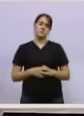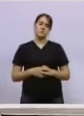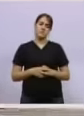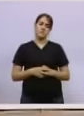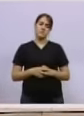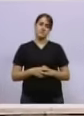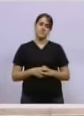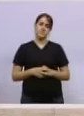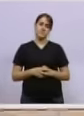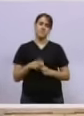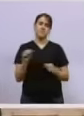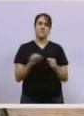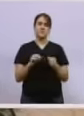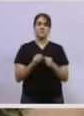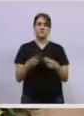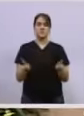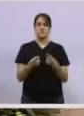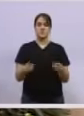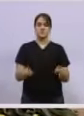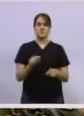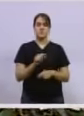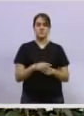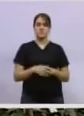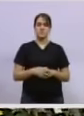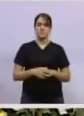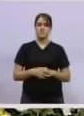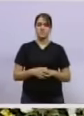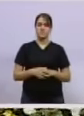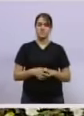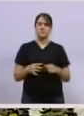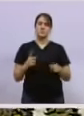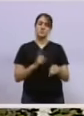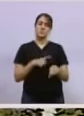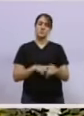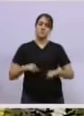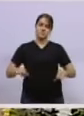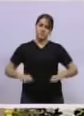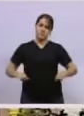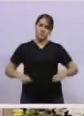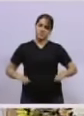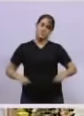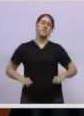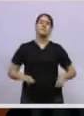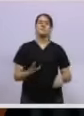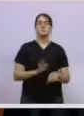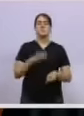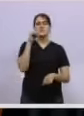o autor dessa música, o autor dessa música fez num momento de sofrimento, dos mais agudos que um ser humano pode